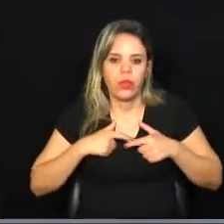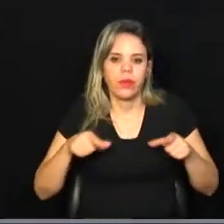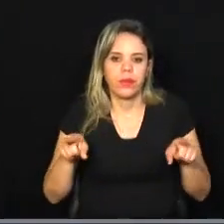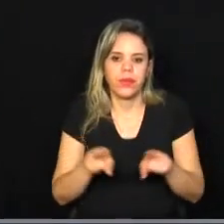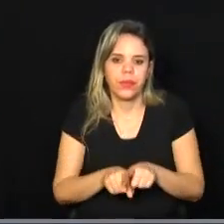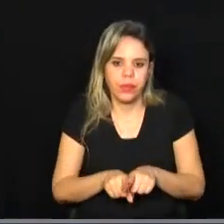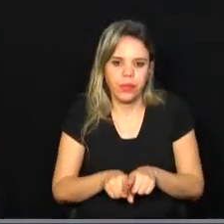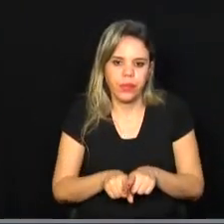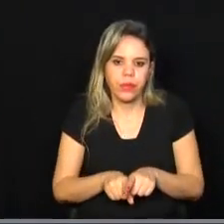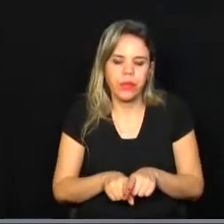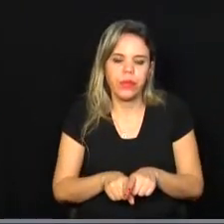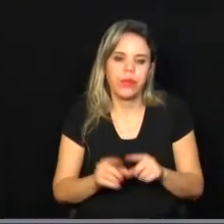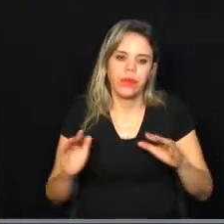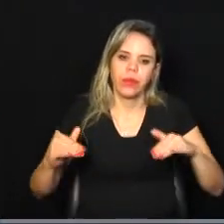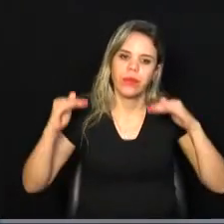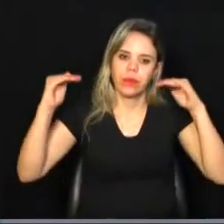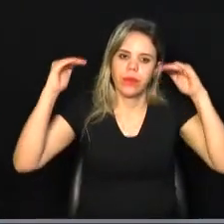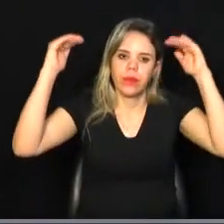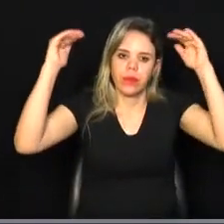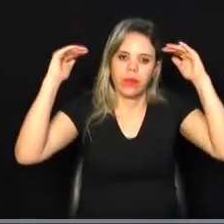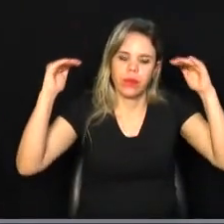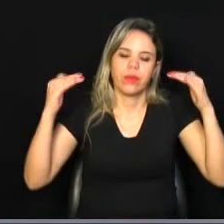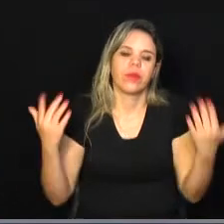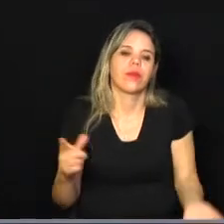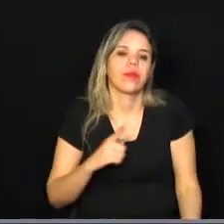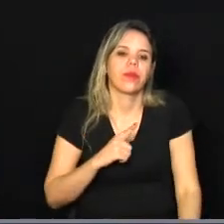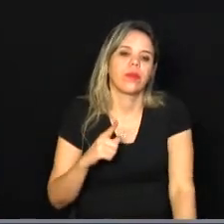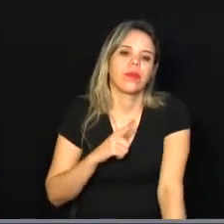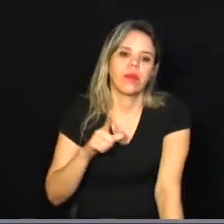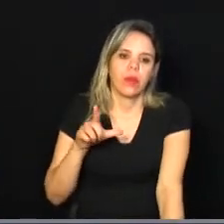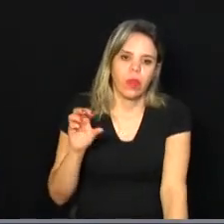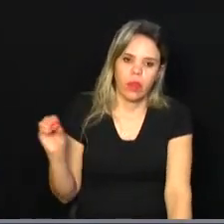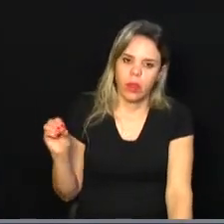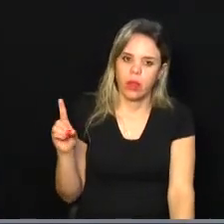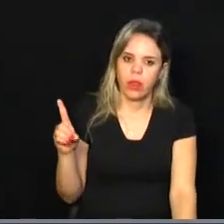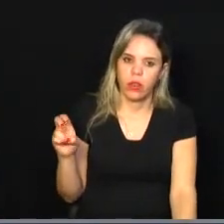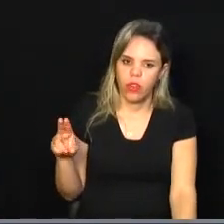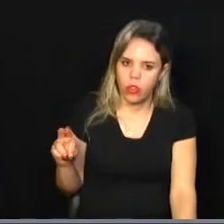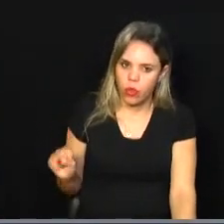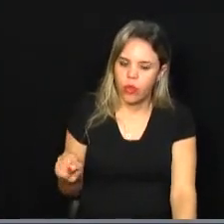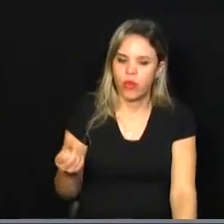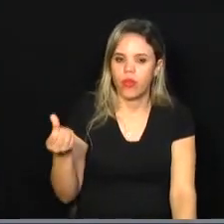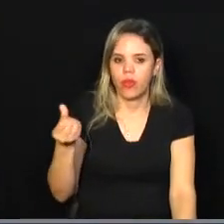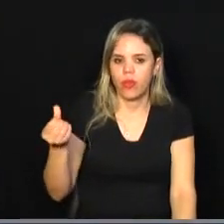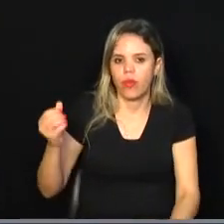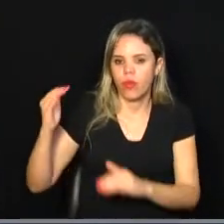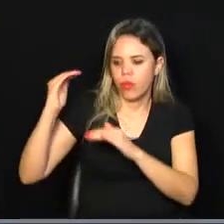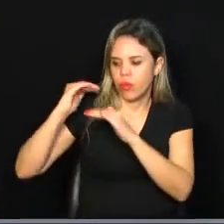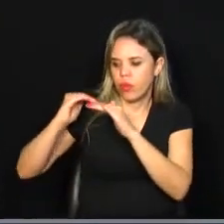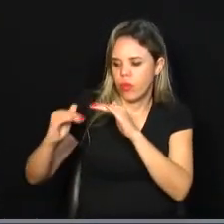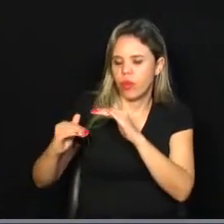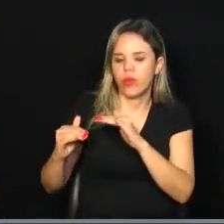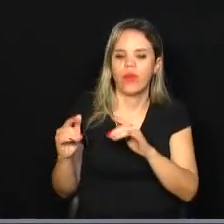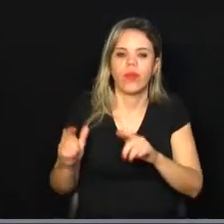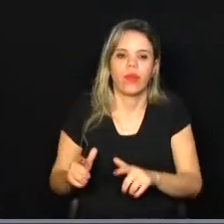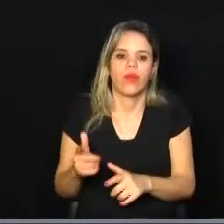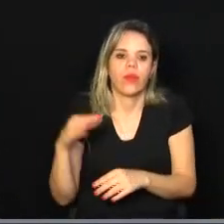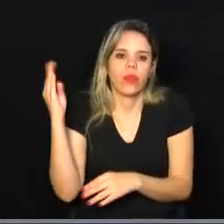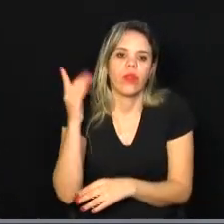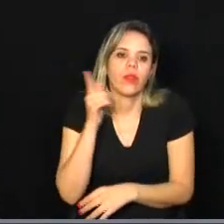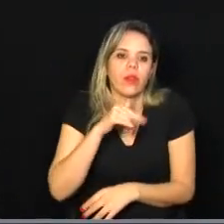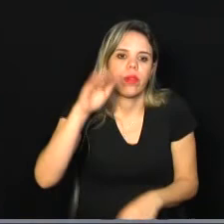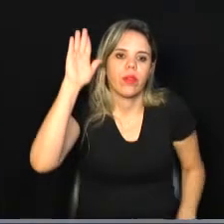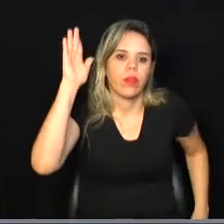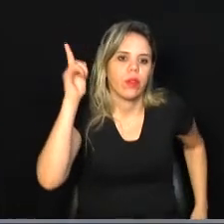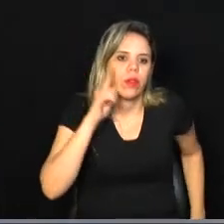termos de colocações, né? A gente teve o Léo de Deus, 6º lugar, sendo o brasileiro